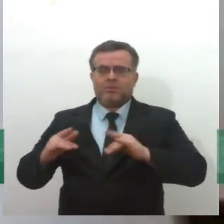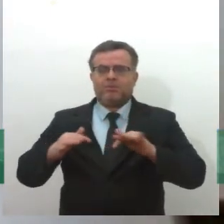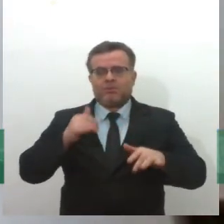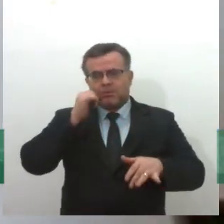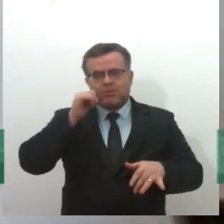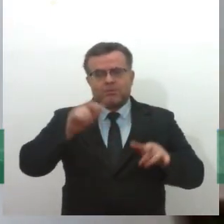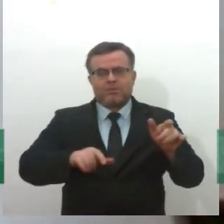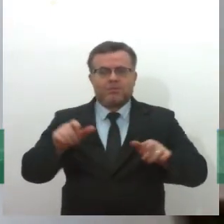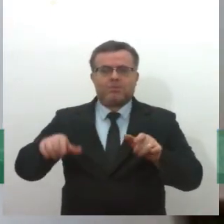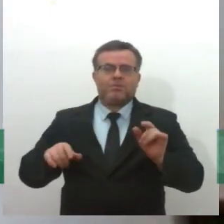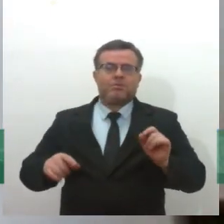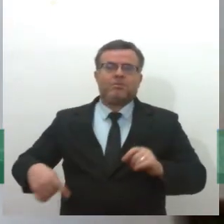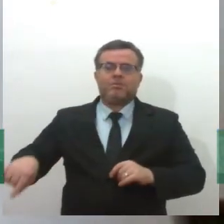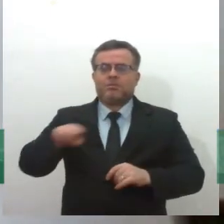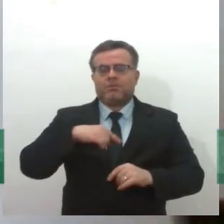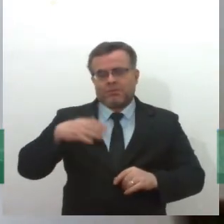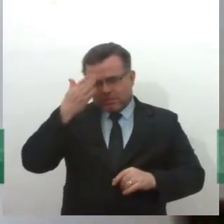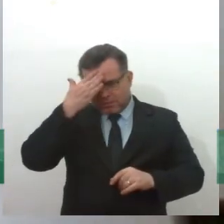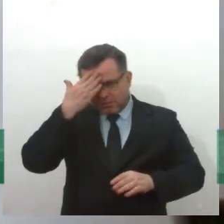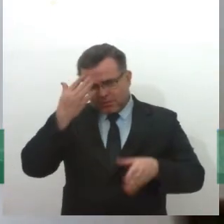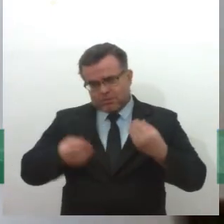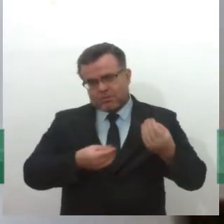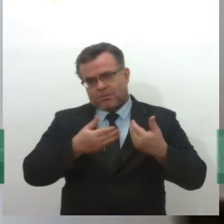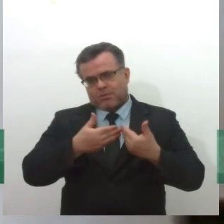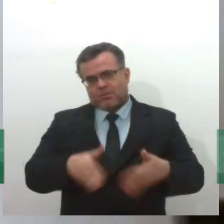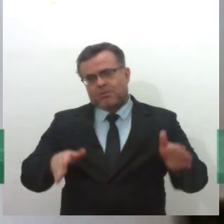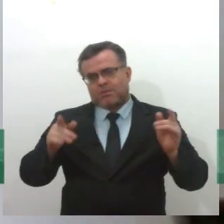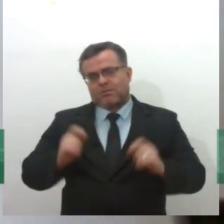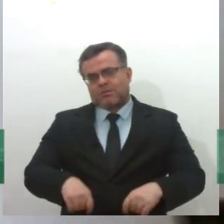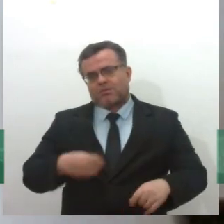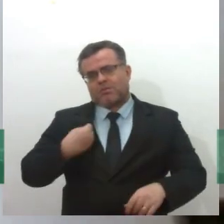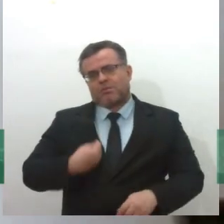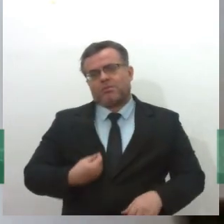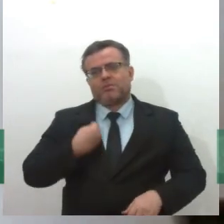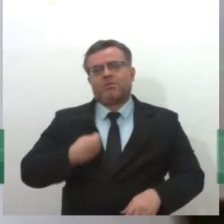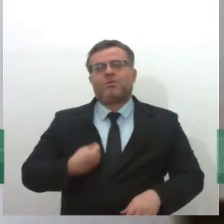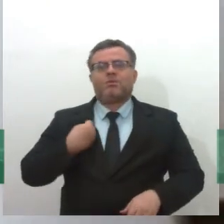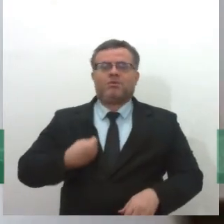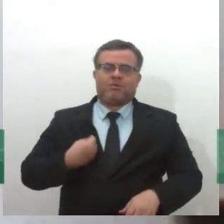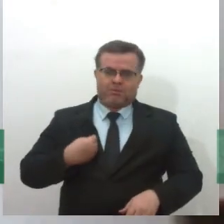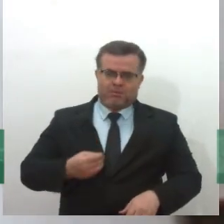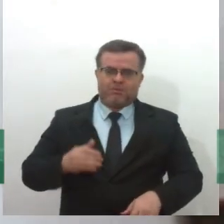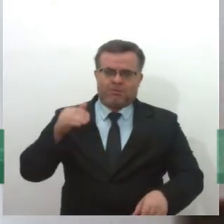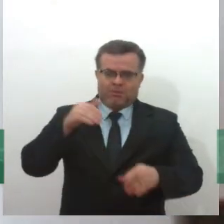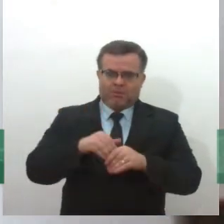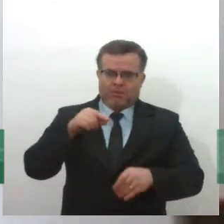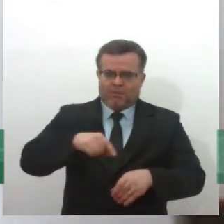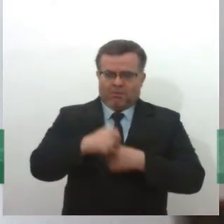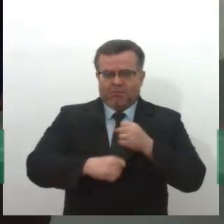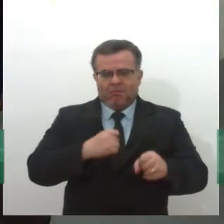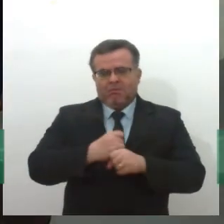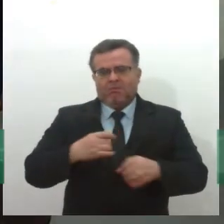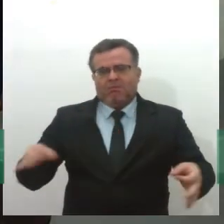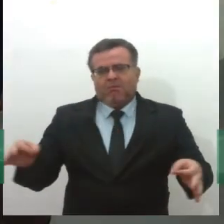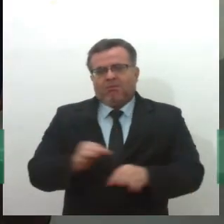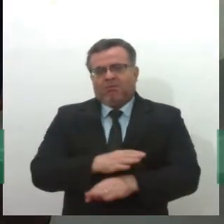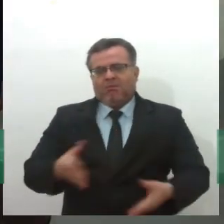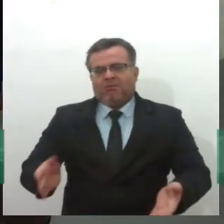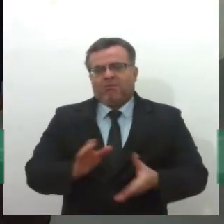mulheres, elas entenderem esse espaço aberto e poderem participar do processo eleitoral ainda desse ano.